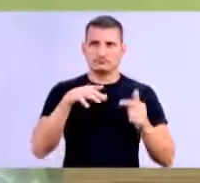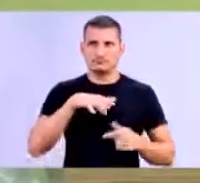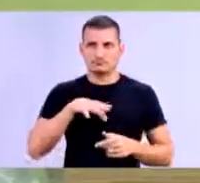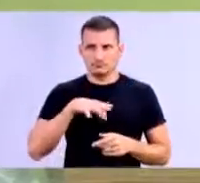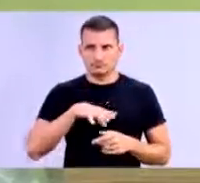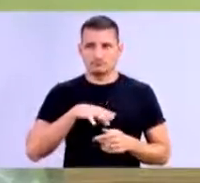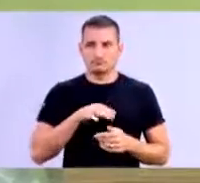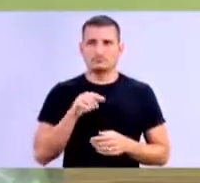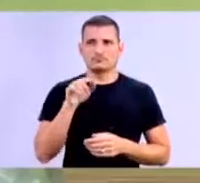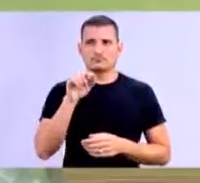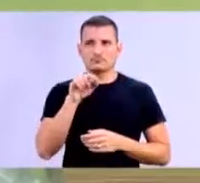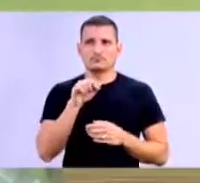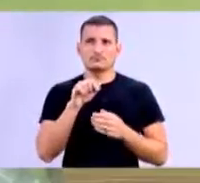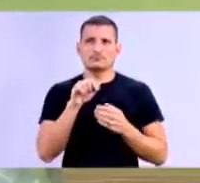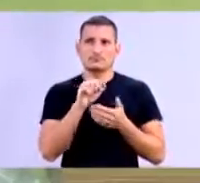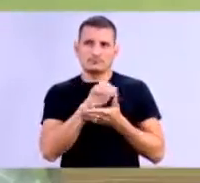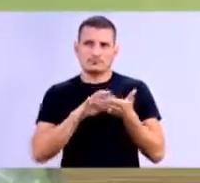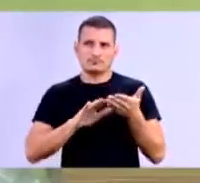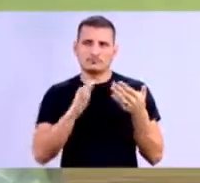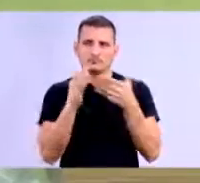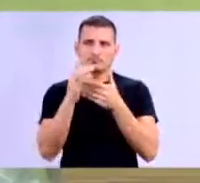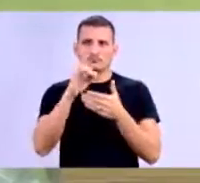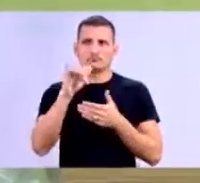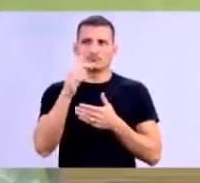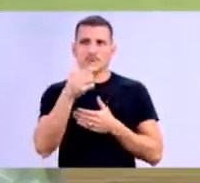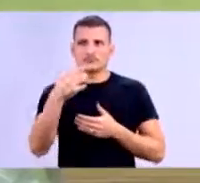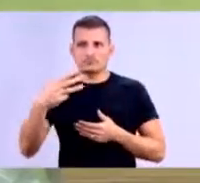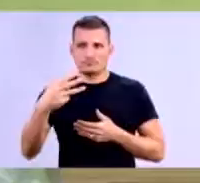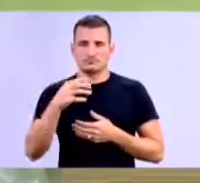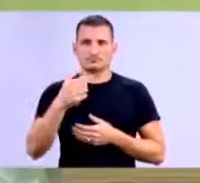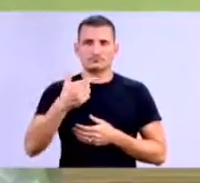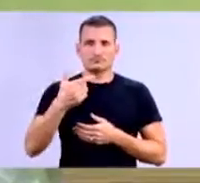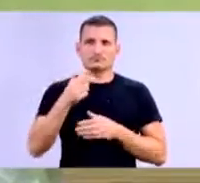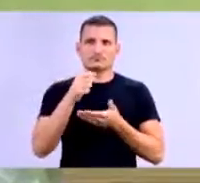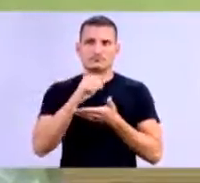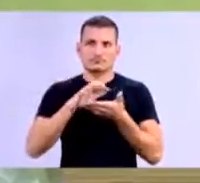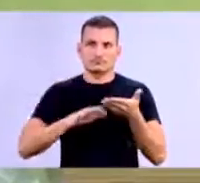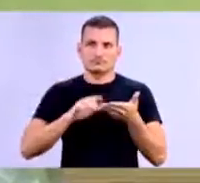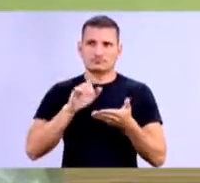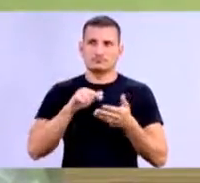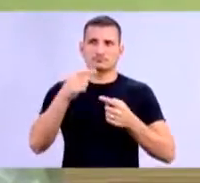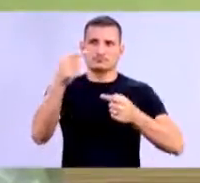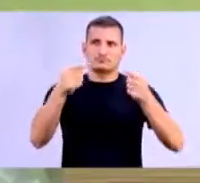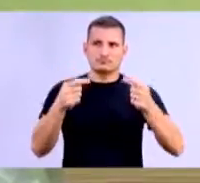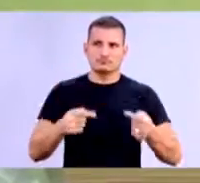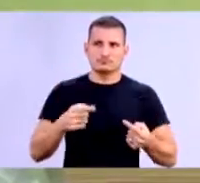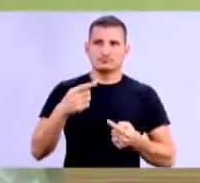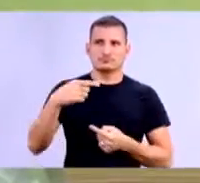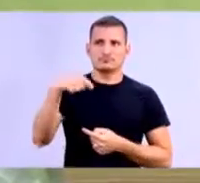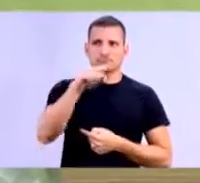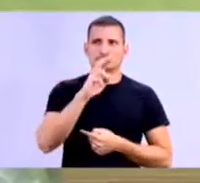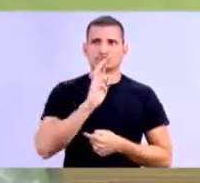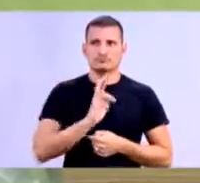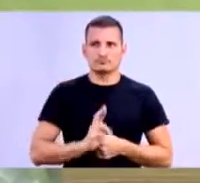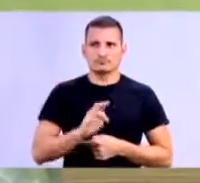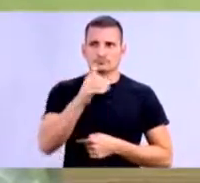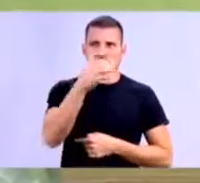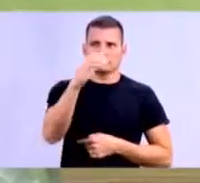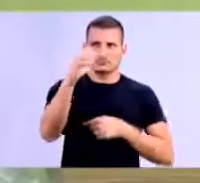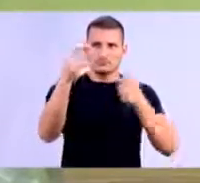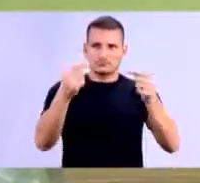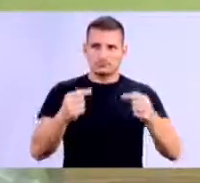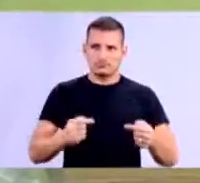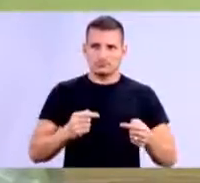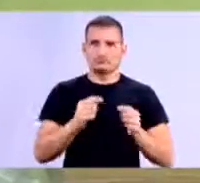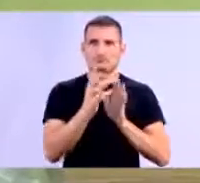atividade ainda continua até dia 23. E tem a segunda atividade, que é um questionário para você responder lá as 10 questões a respeito